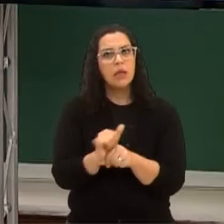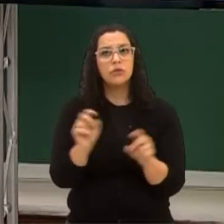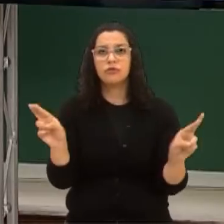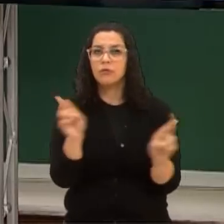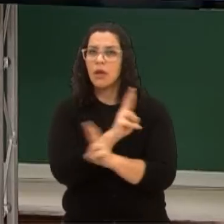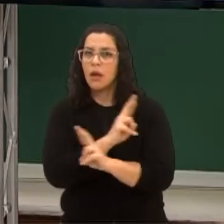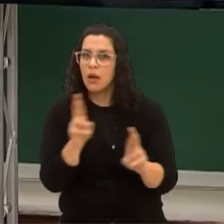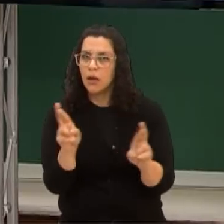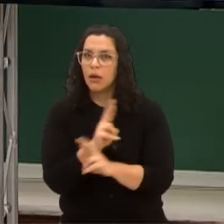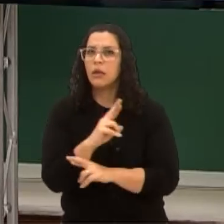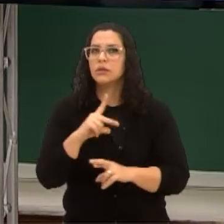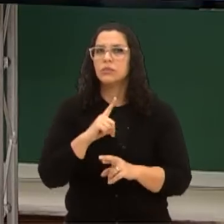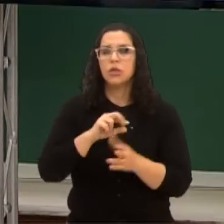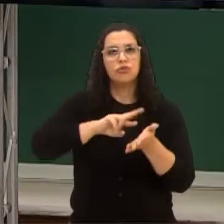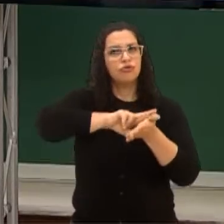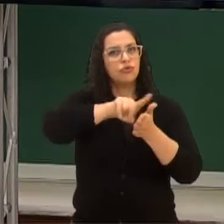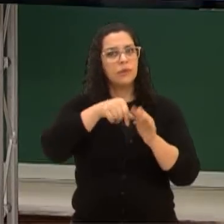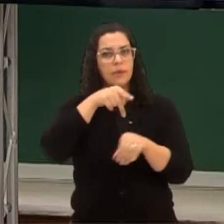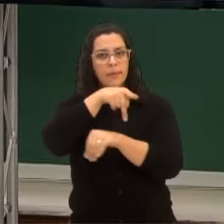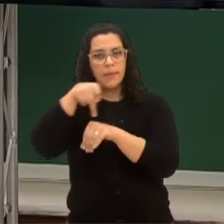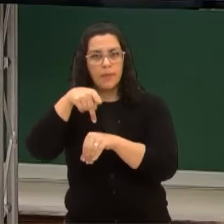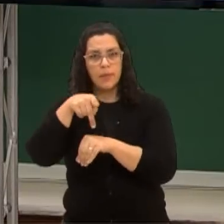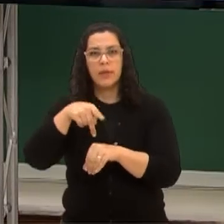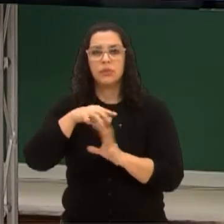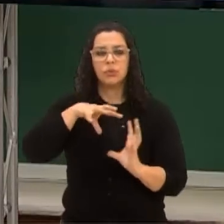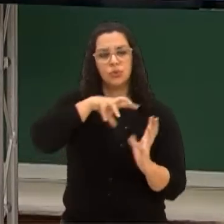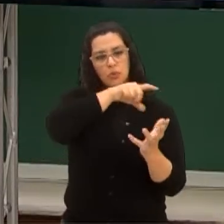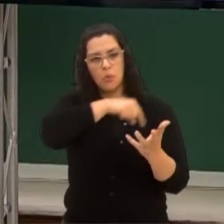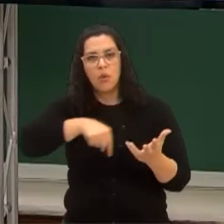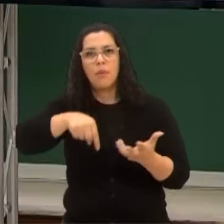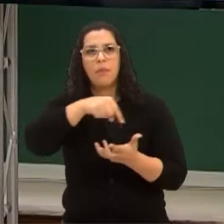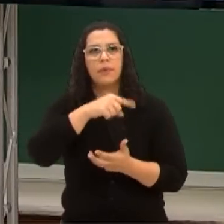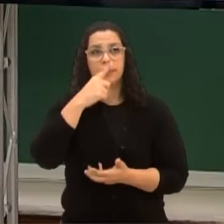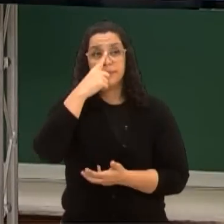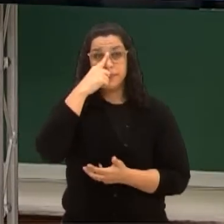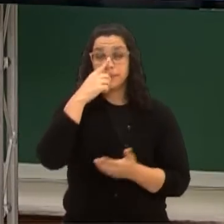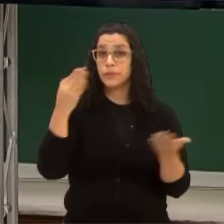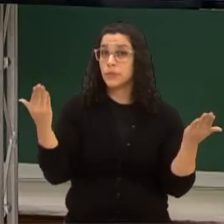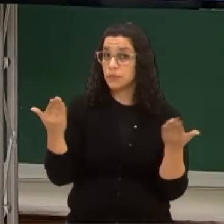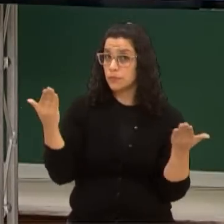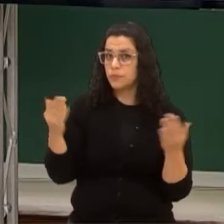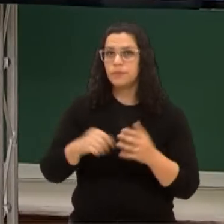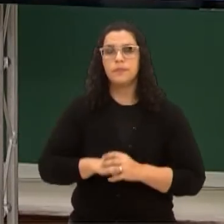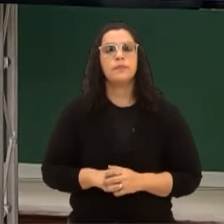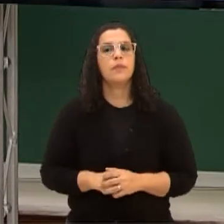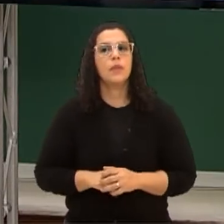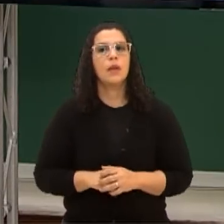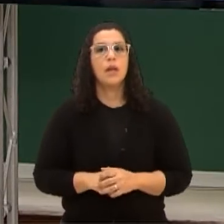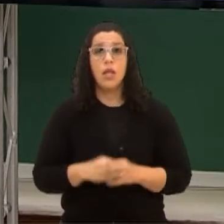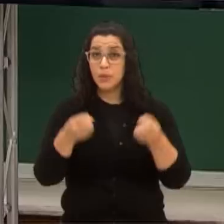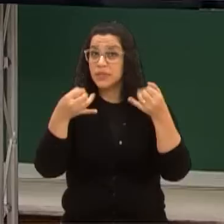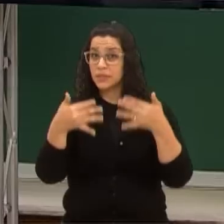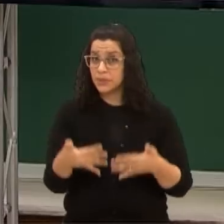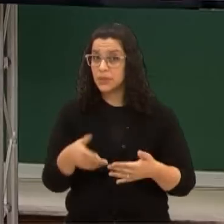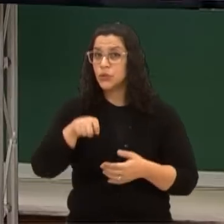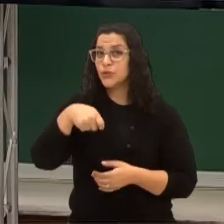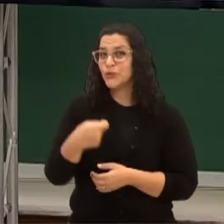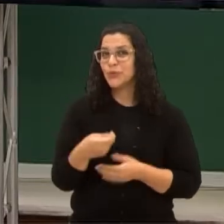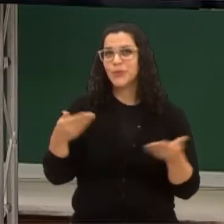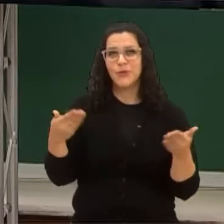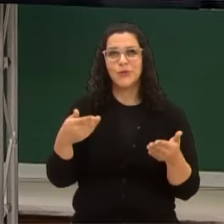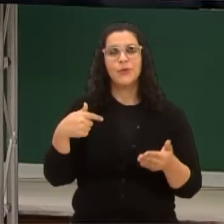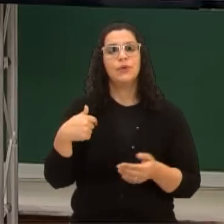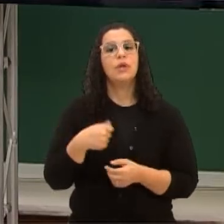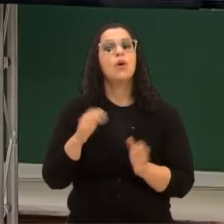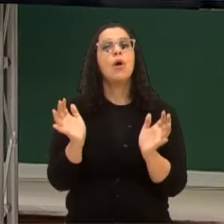se conectar com os diferentes países do planeta. Então, durante a minha fala, eu comentei